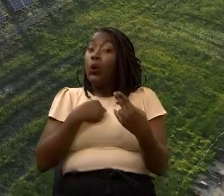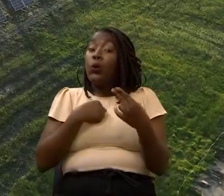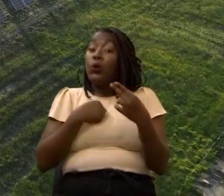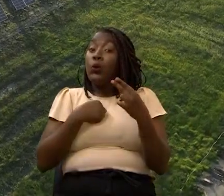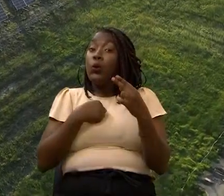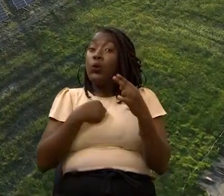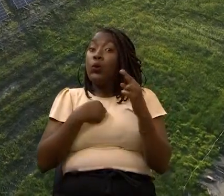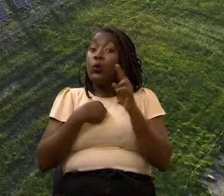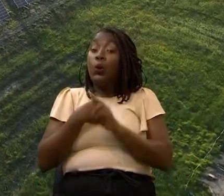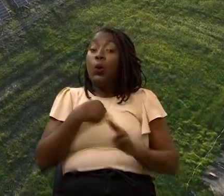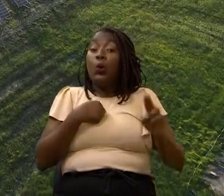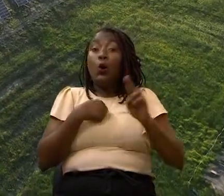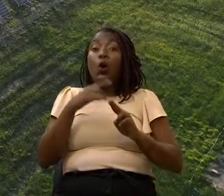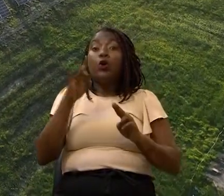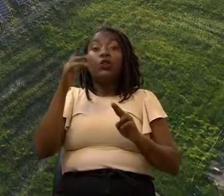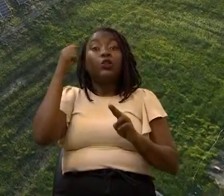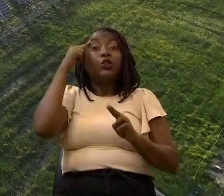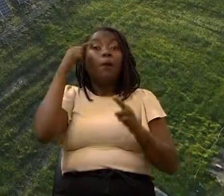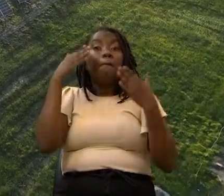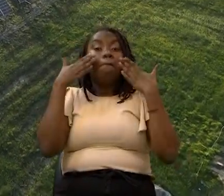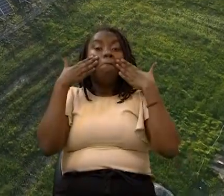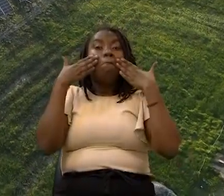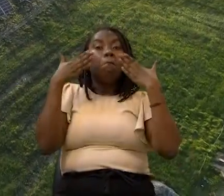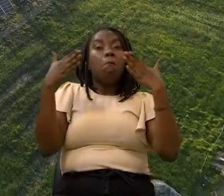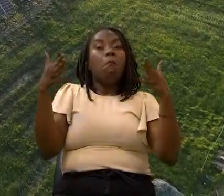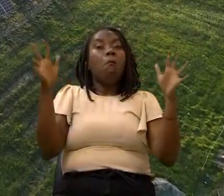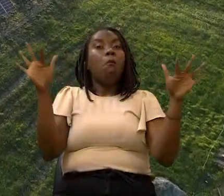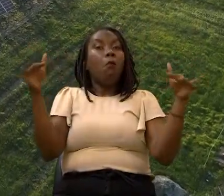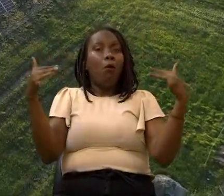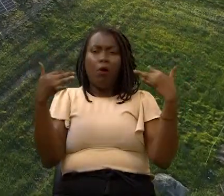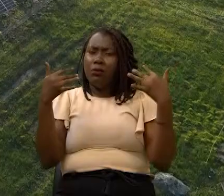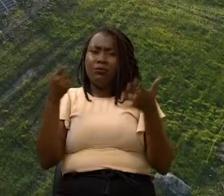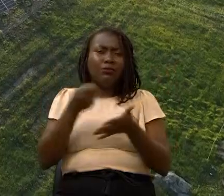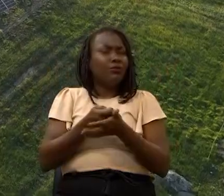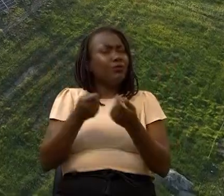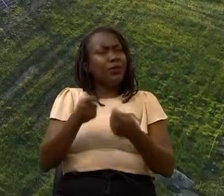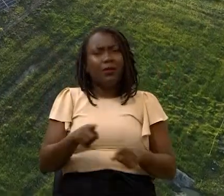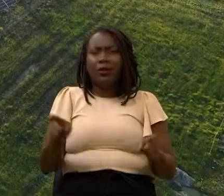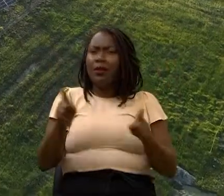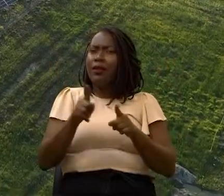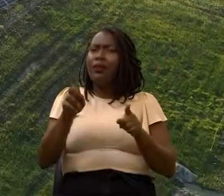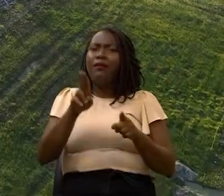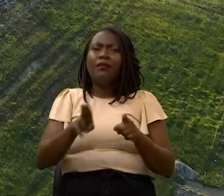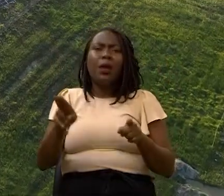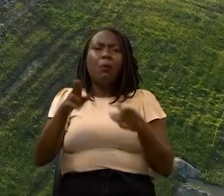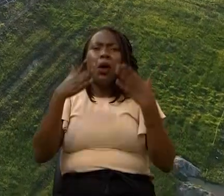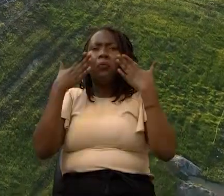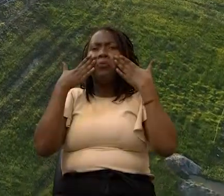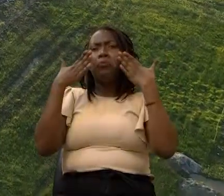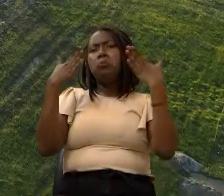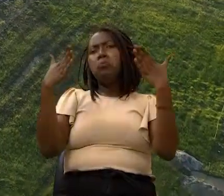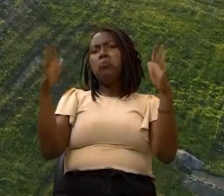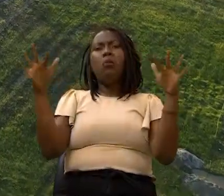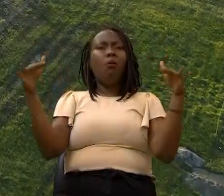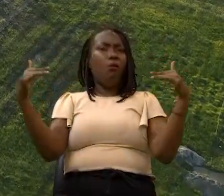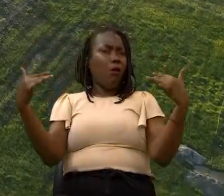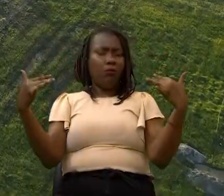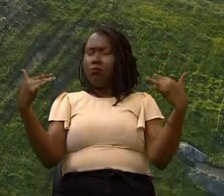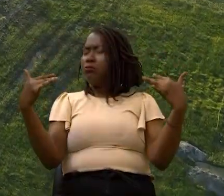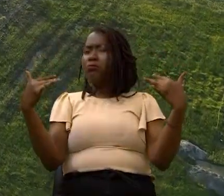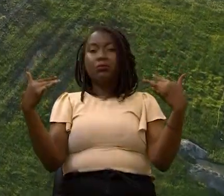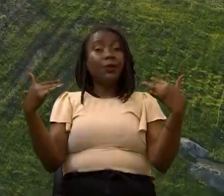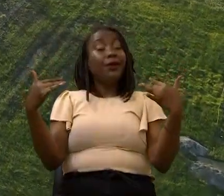estou consumindo só para mostrar para os demais? Então, não devemos consumir de forma alguma para